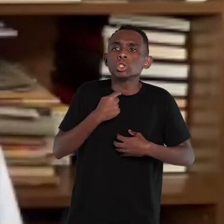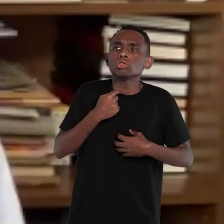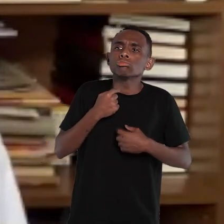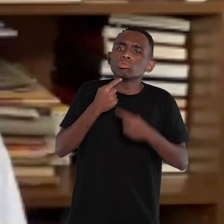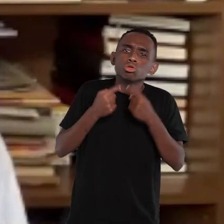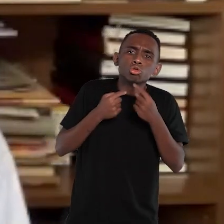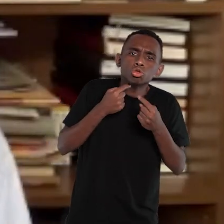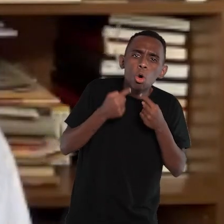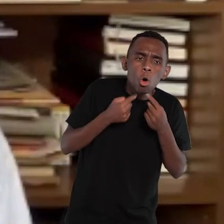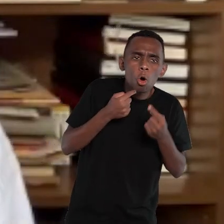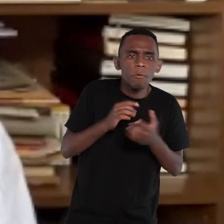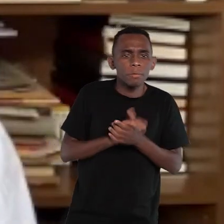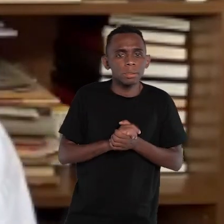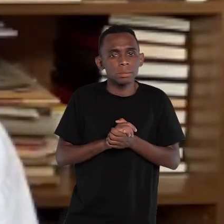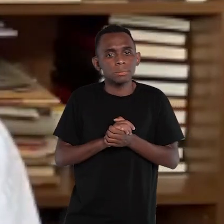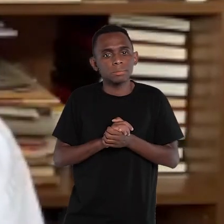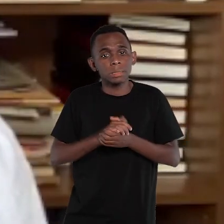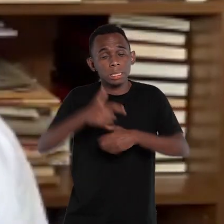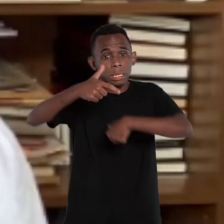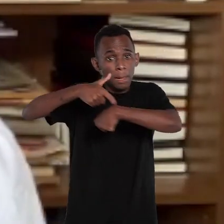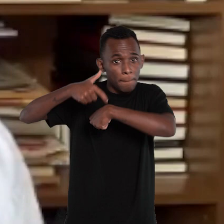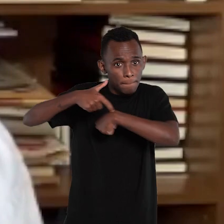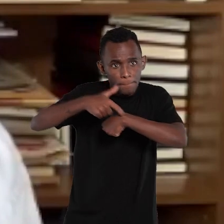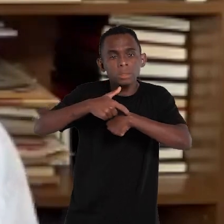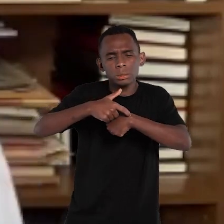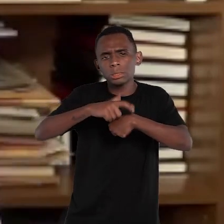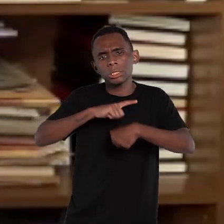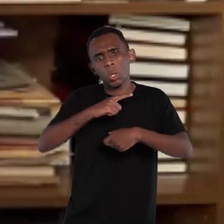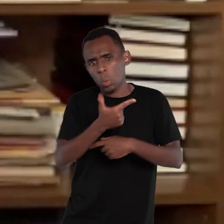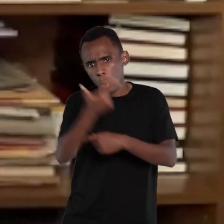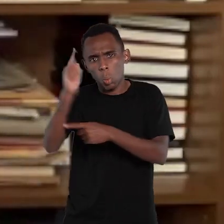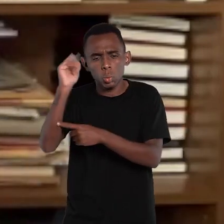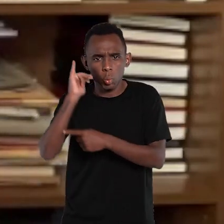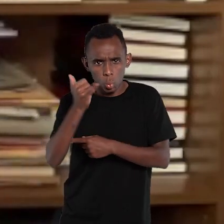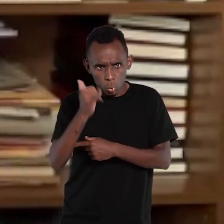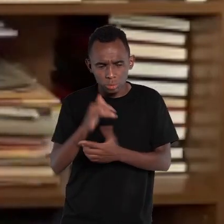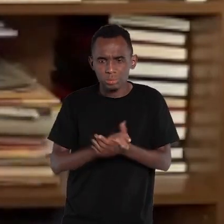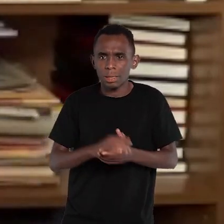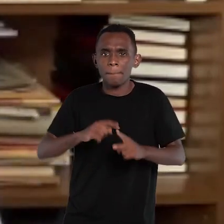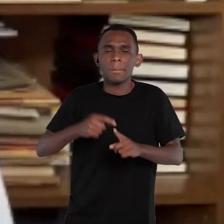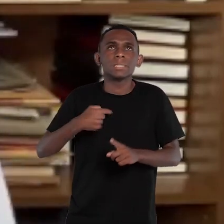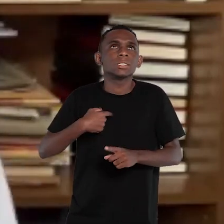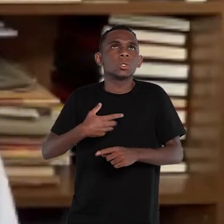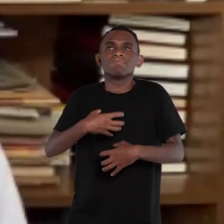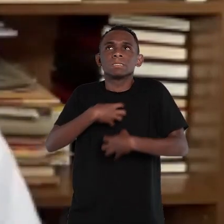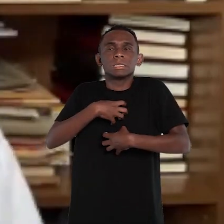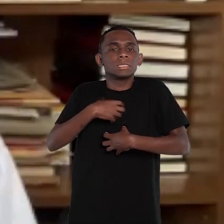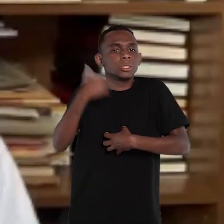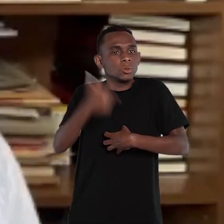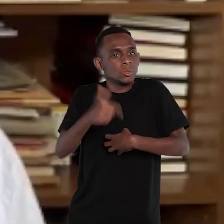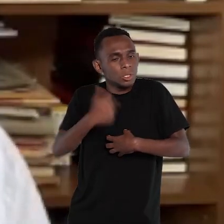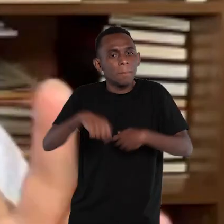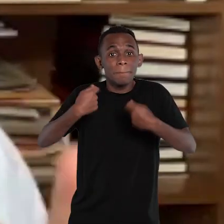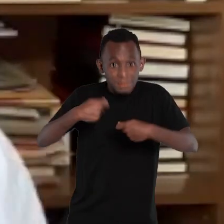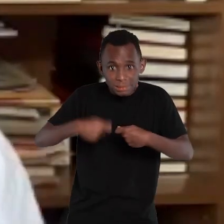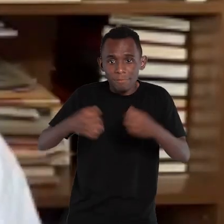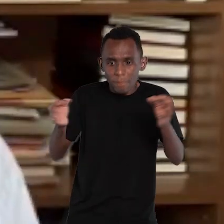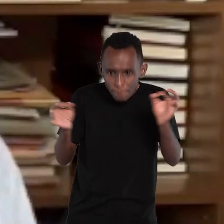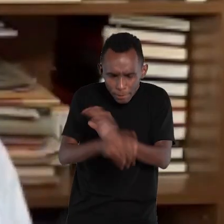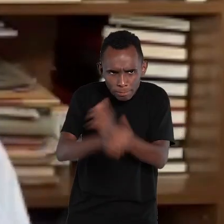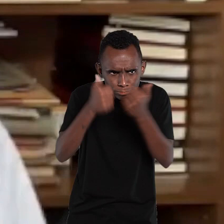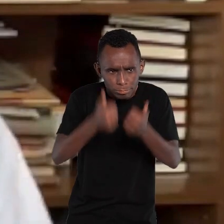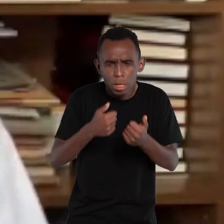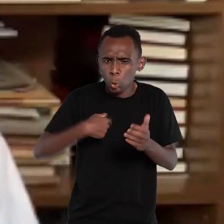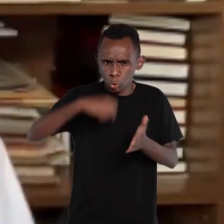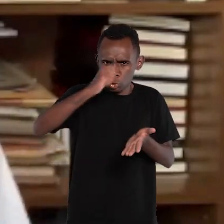dúvida sobre um conto, você, naquele tempo de antologia, você tem outro conto. Nesse caso, eu não tinha. Era esse conto, ele tinha que acabar